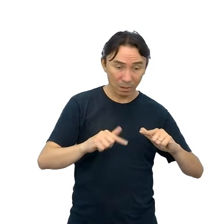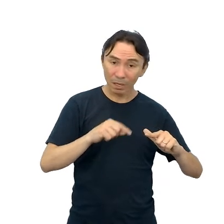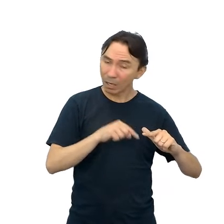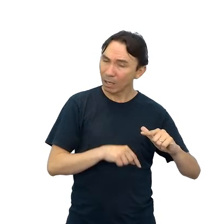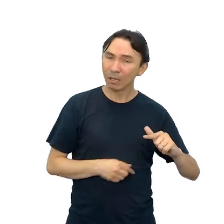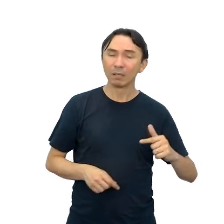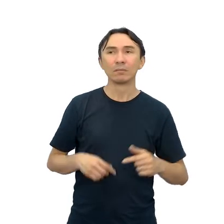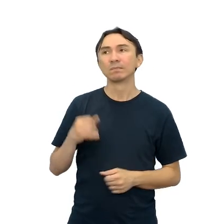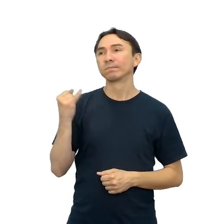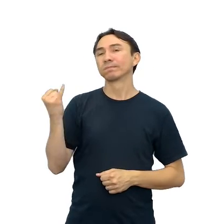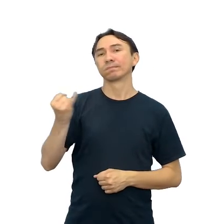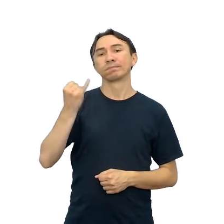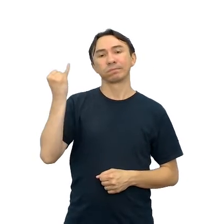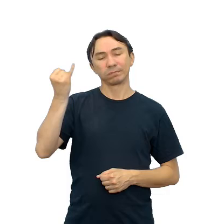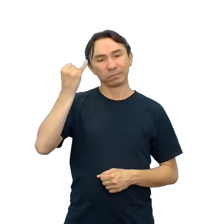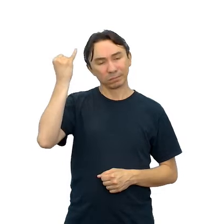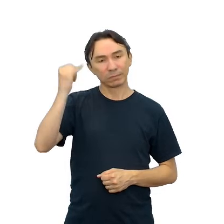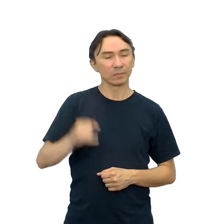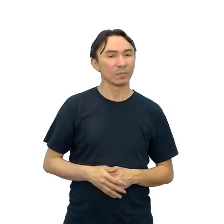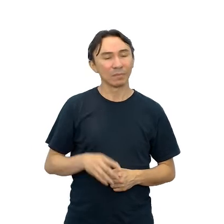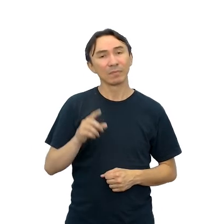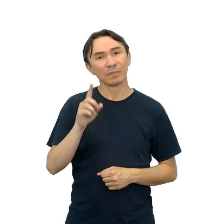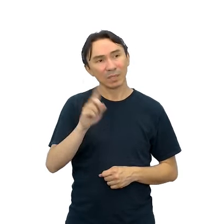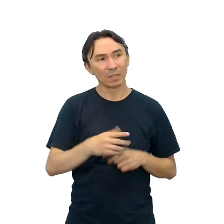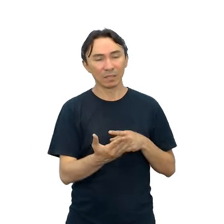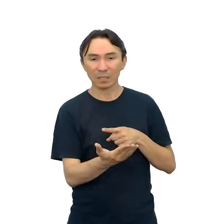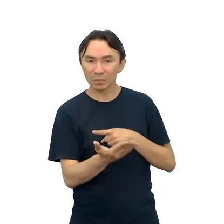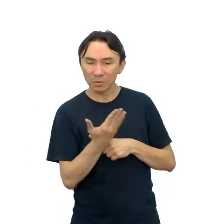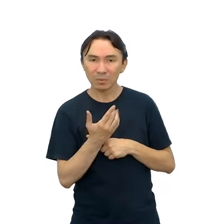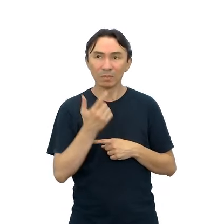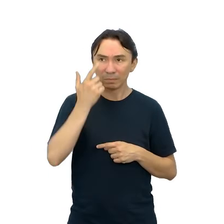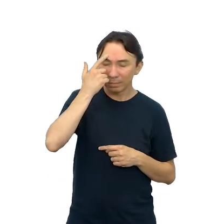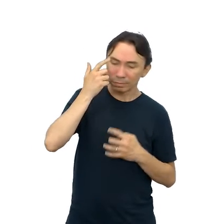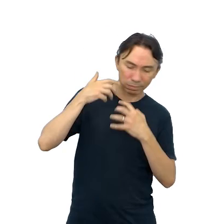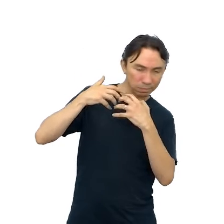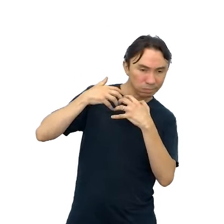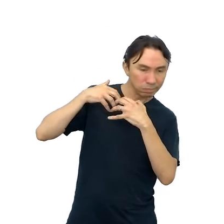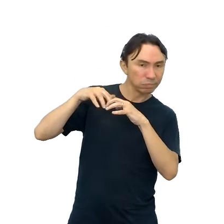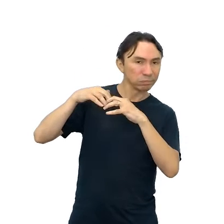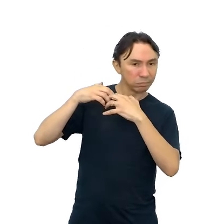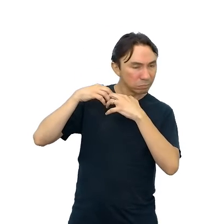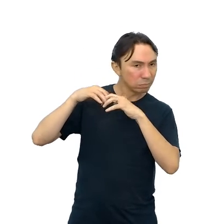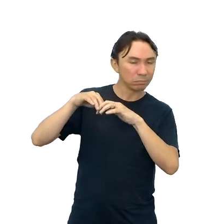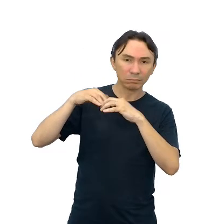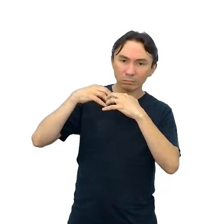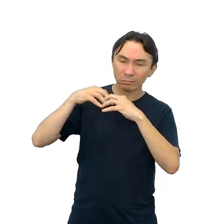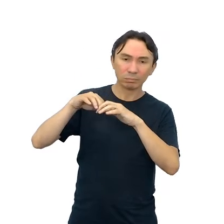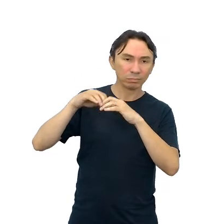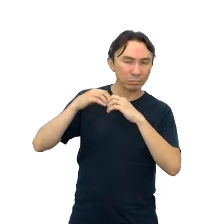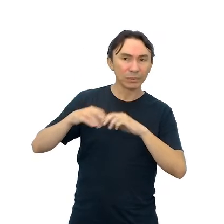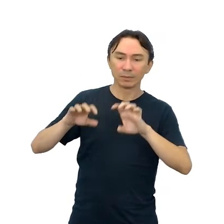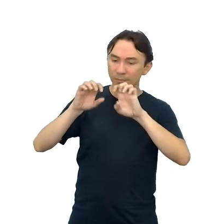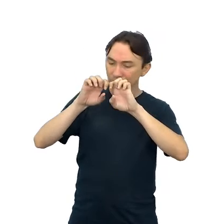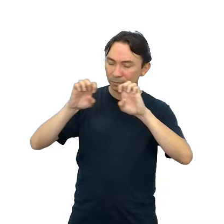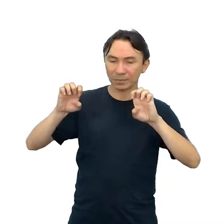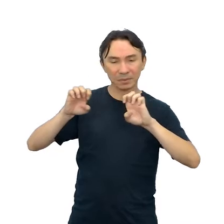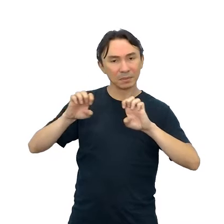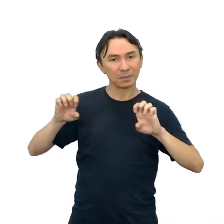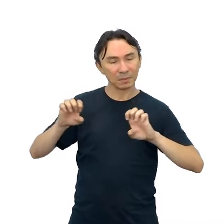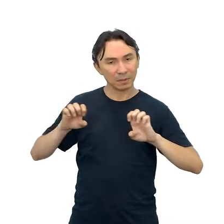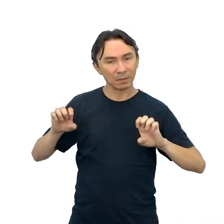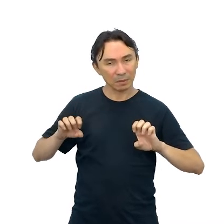para o processo cognitivo, para que nós possamos ter uma construção e